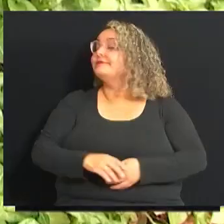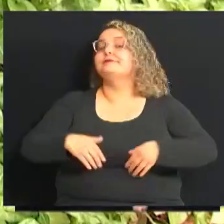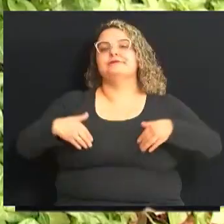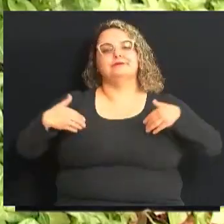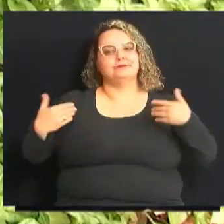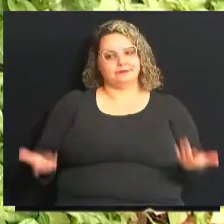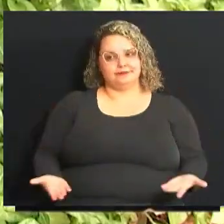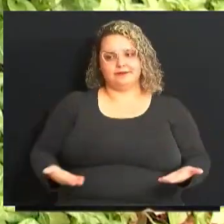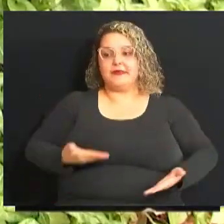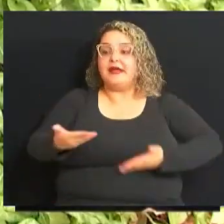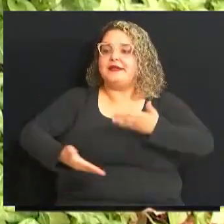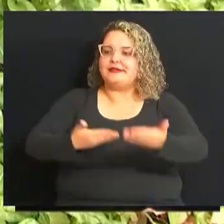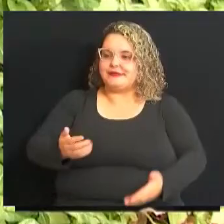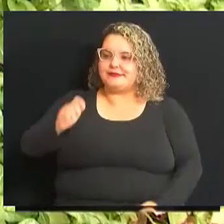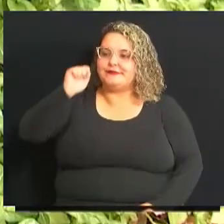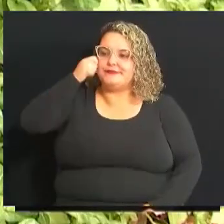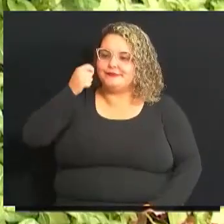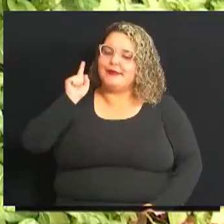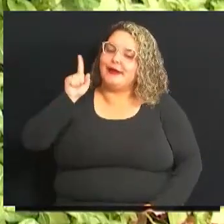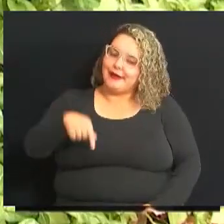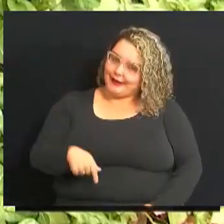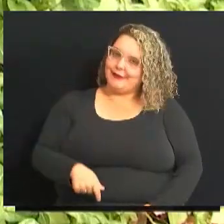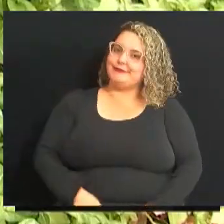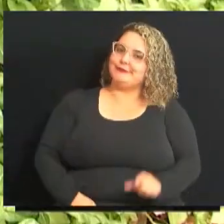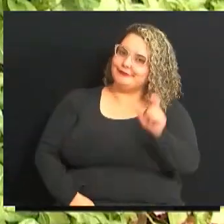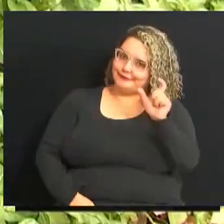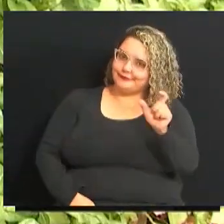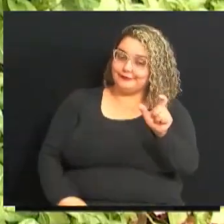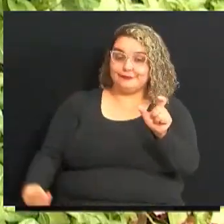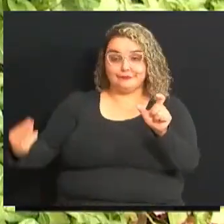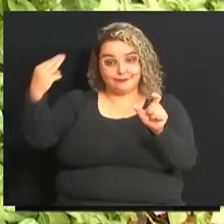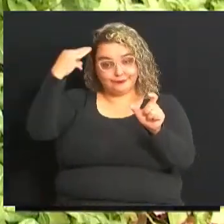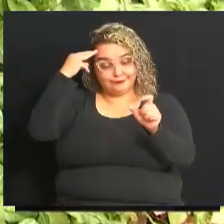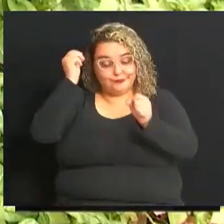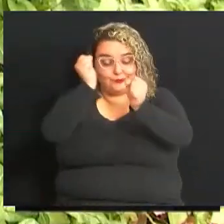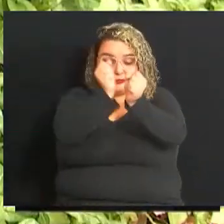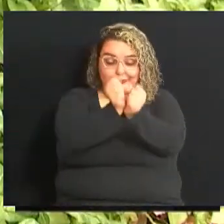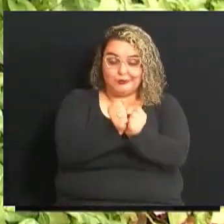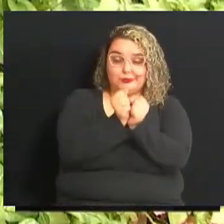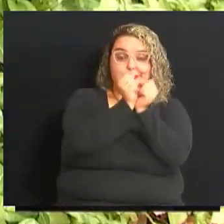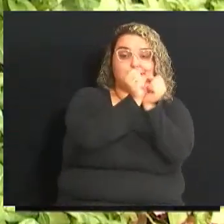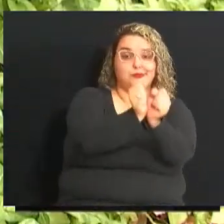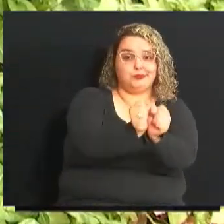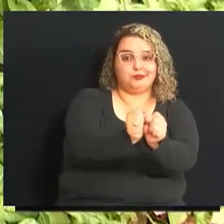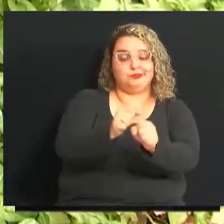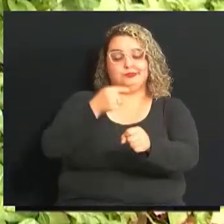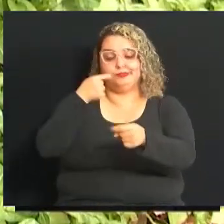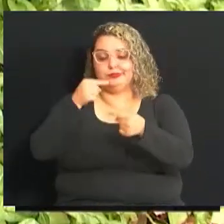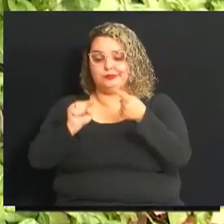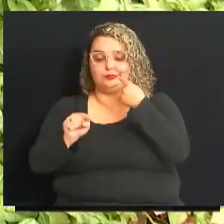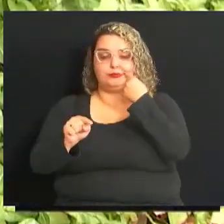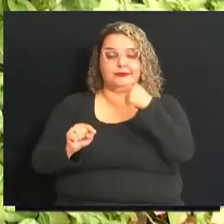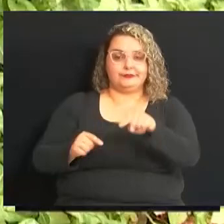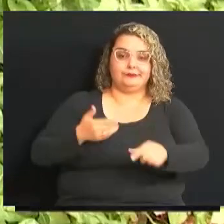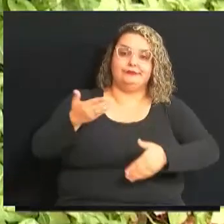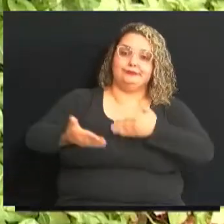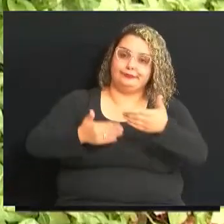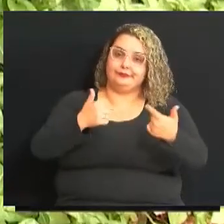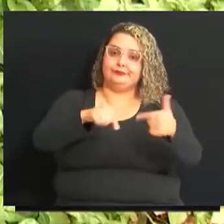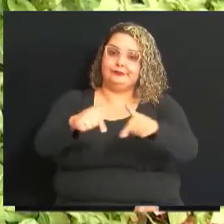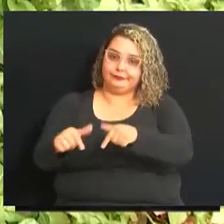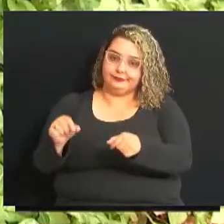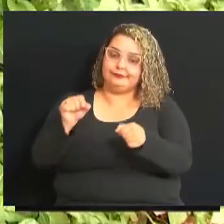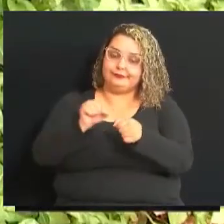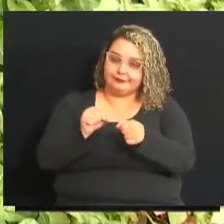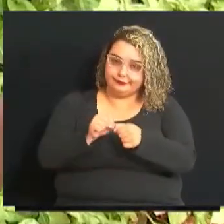Serviço de preto é uma palavra que vem de uma mentalidade escravocrata de criticar o serviço e o trabalho feita